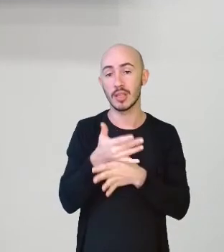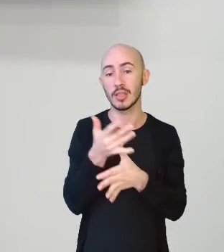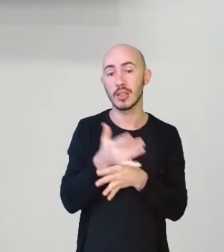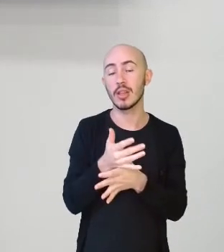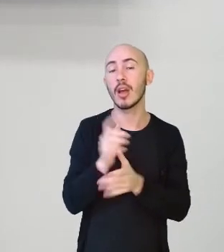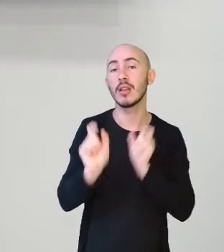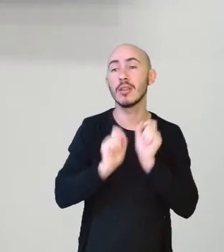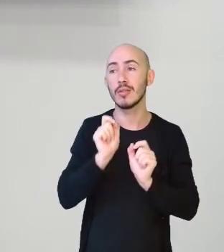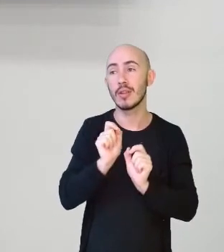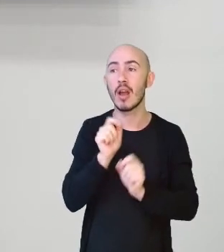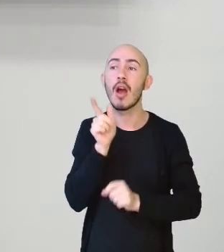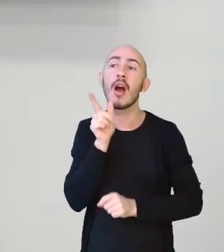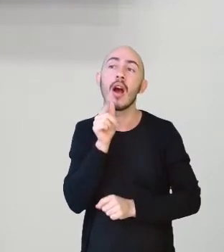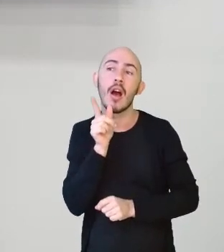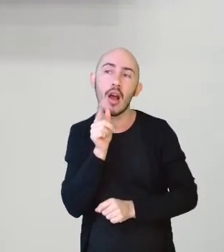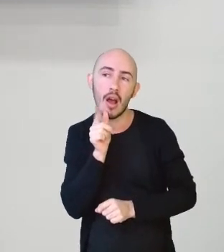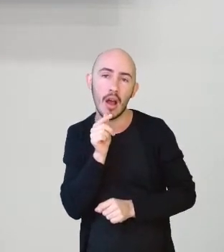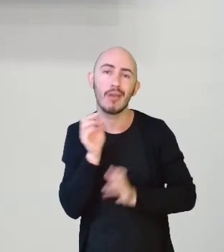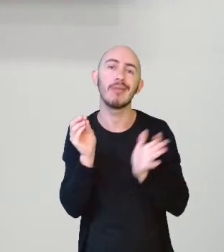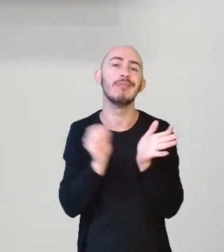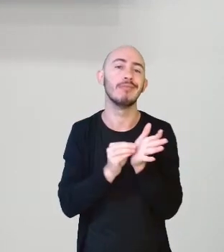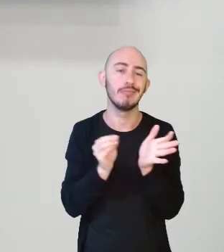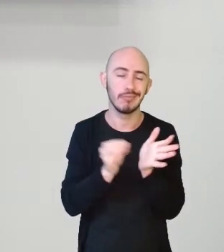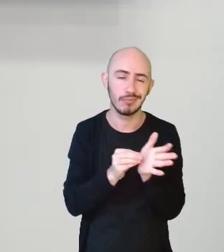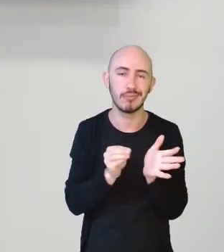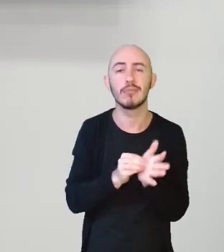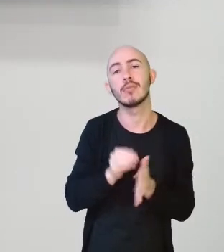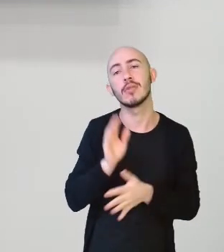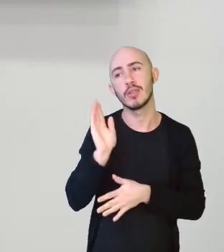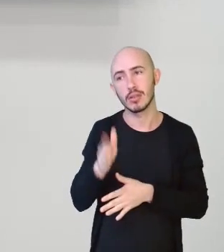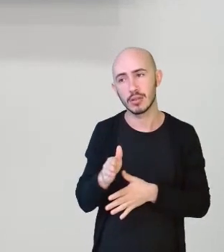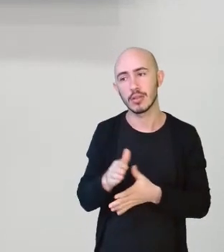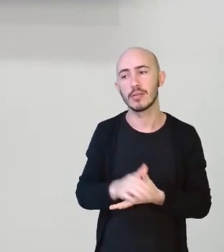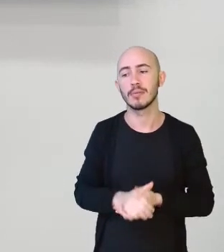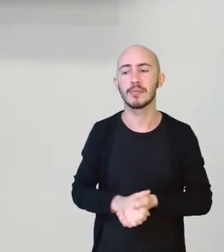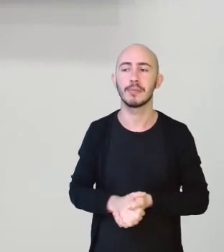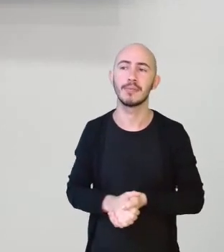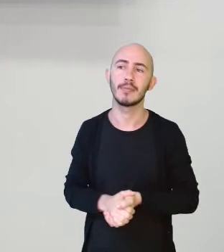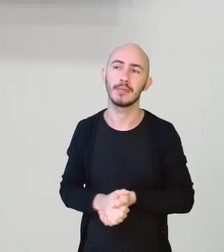água está fazendo muita falta. Como